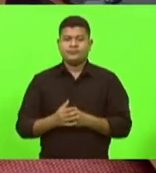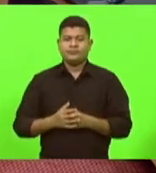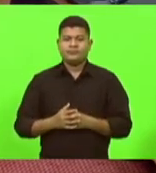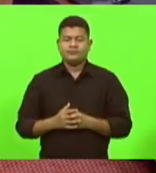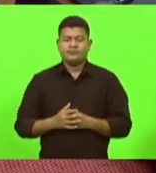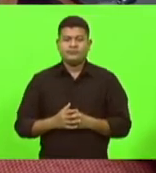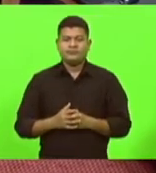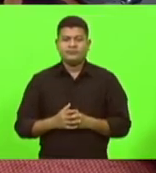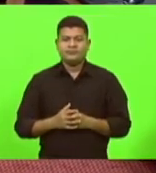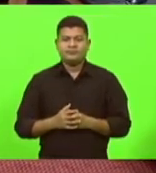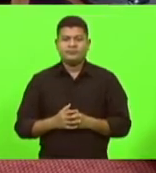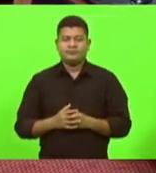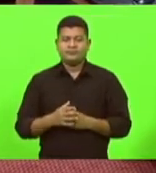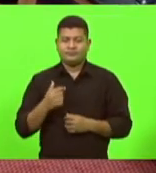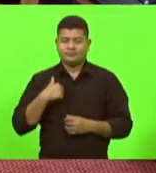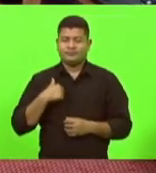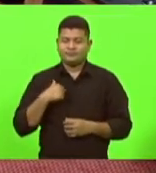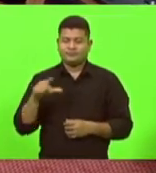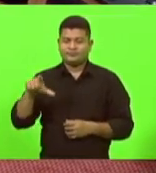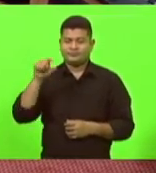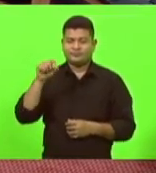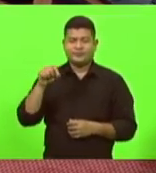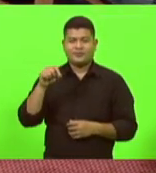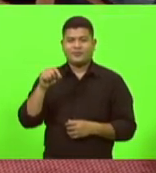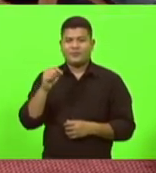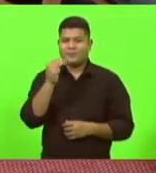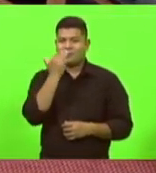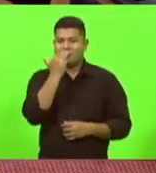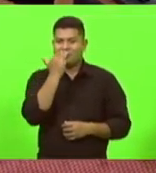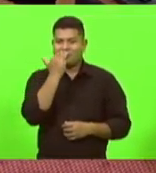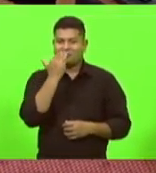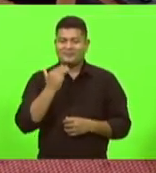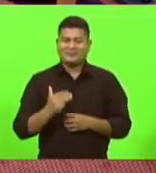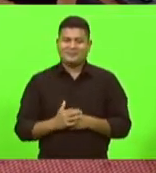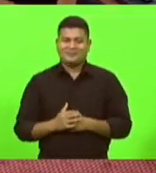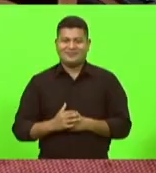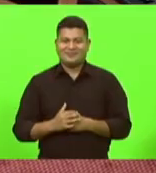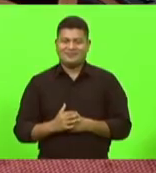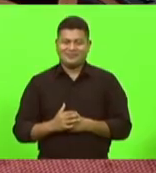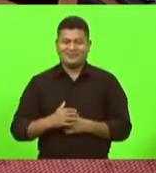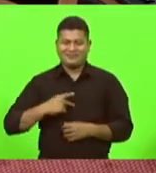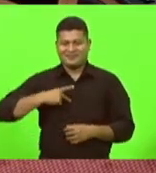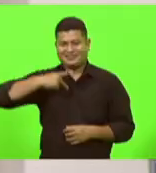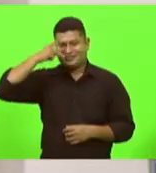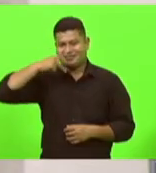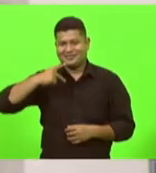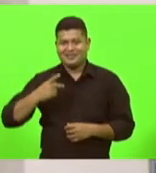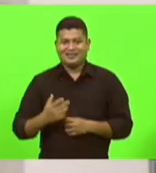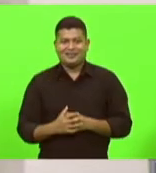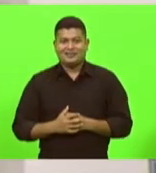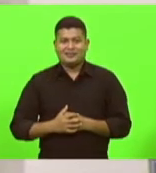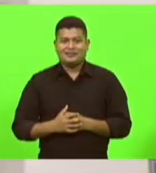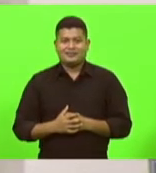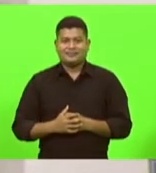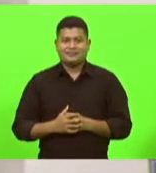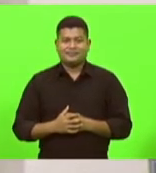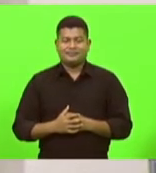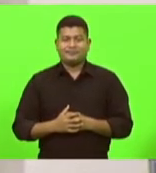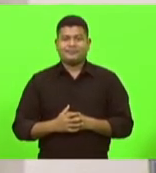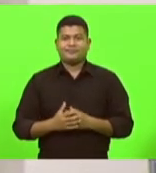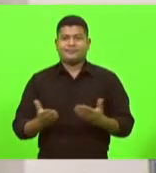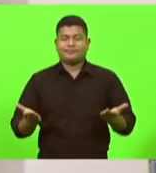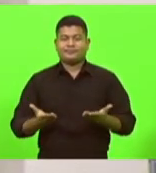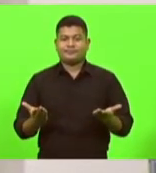Eu voto o deputado Moacir Sopelsa. Obrigado, deputado. Como vota o deputado Nazareno